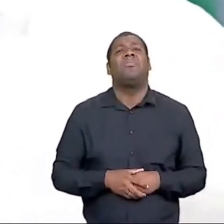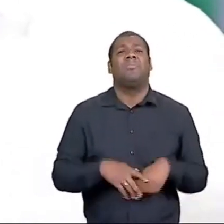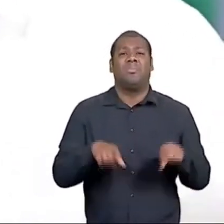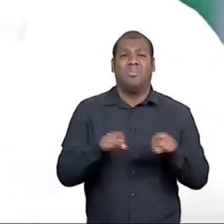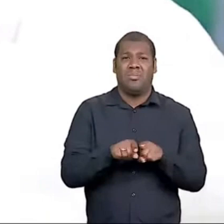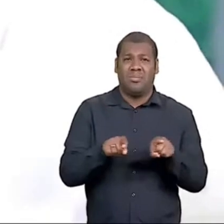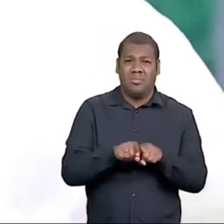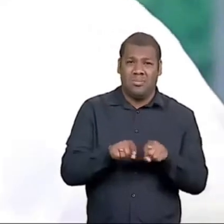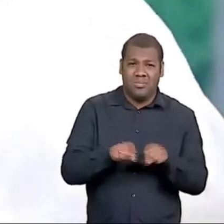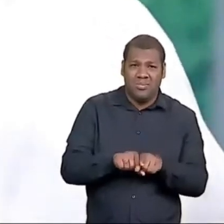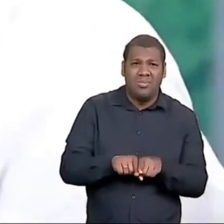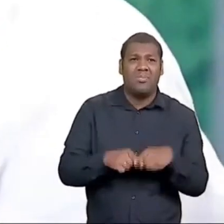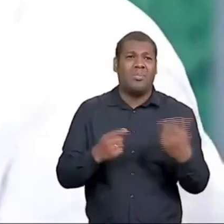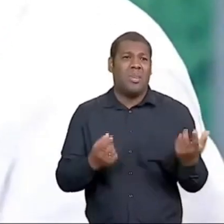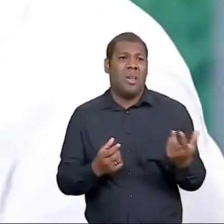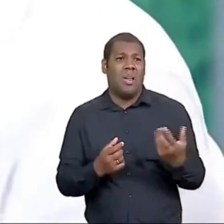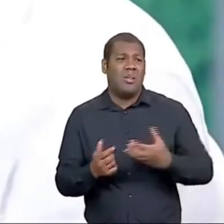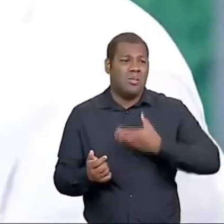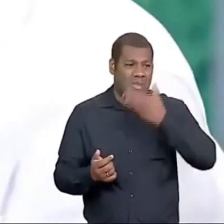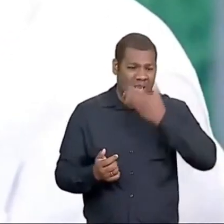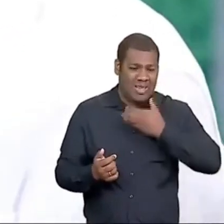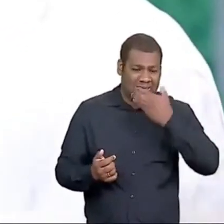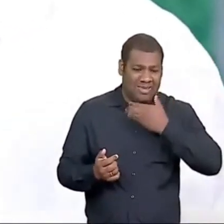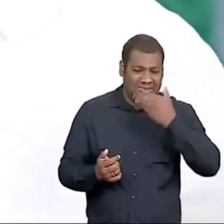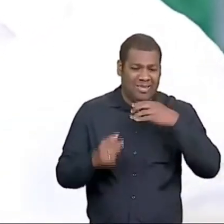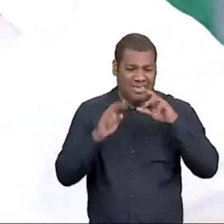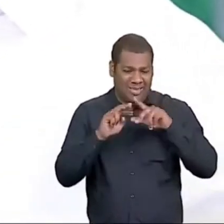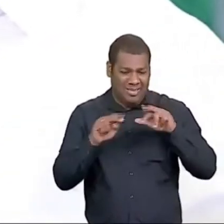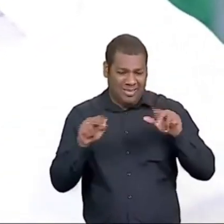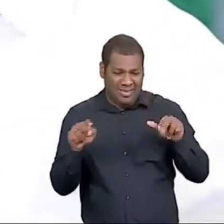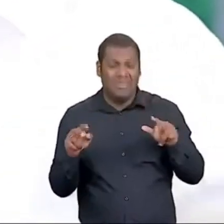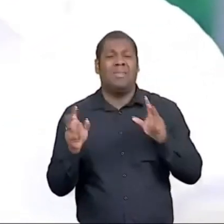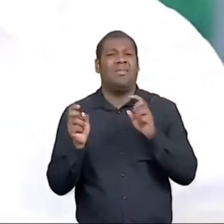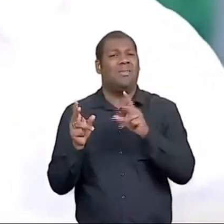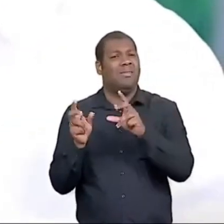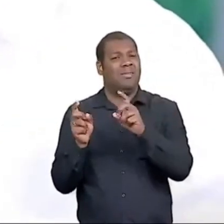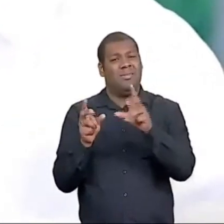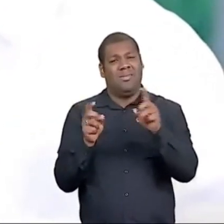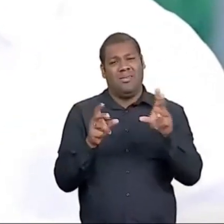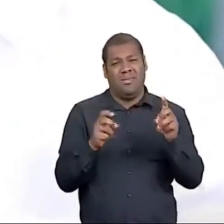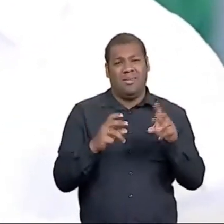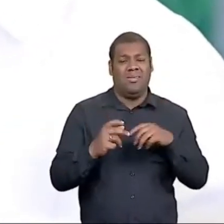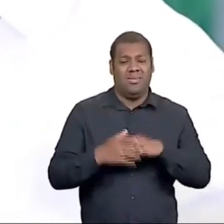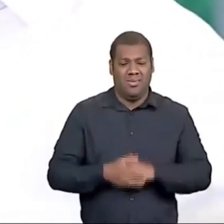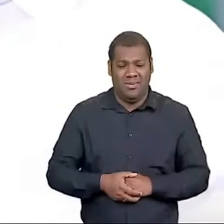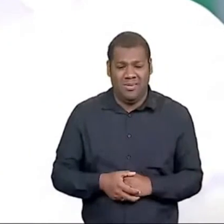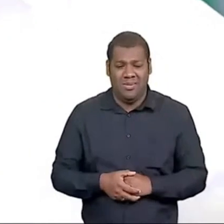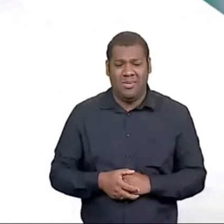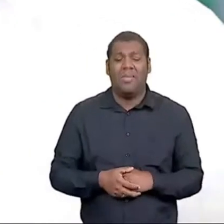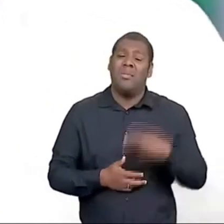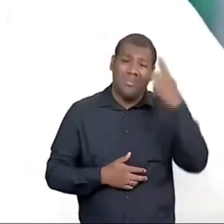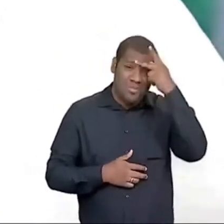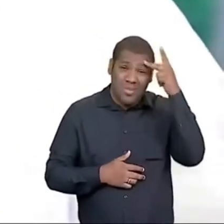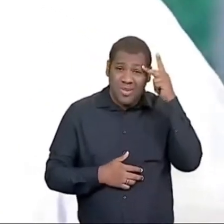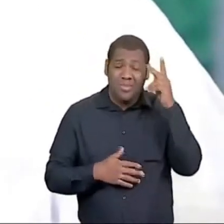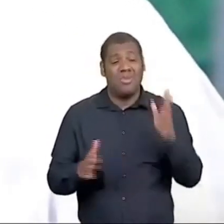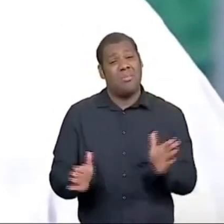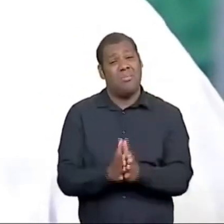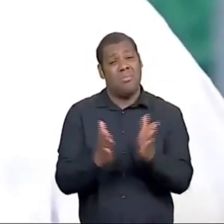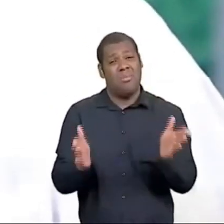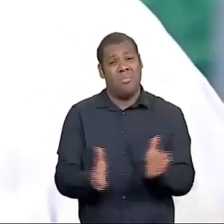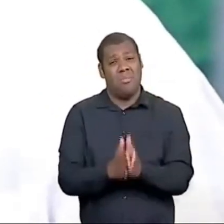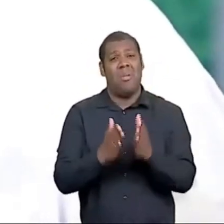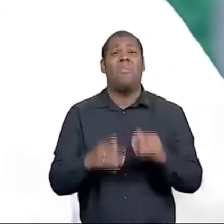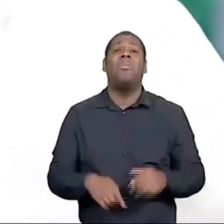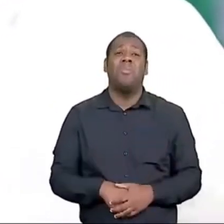colhendo, sabe, coco, fazendo qualquer coisa. Agora, são pessoas pobres, mas são pessoas que vivem no